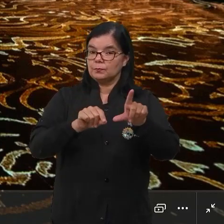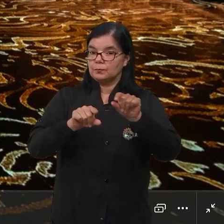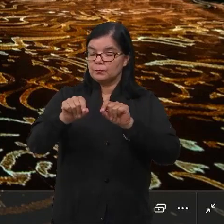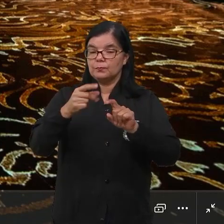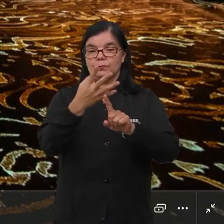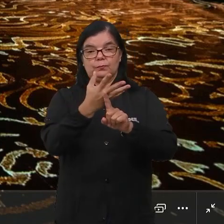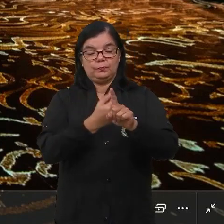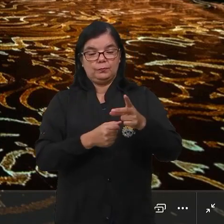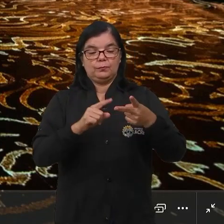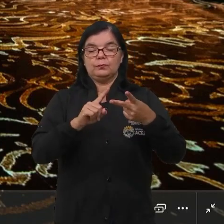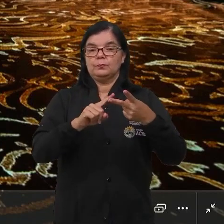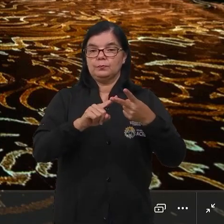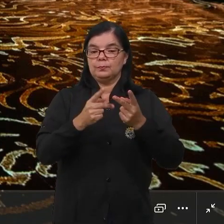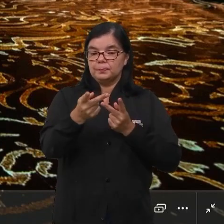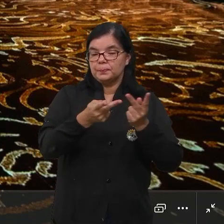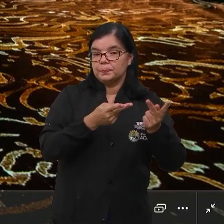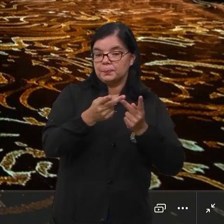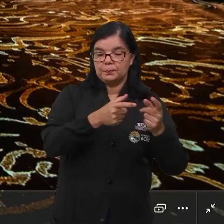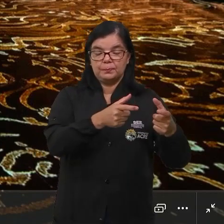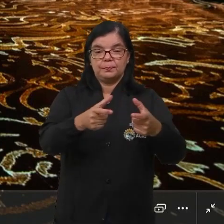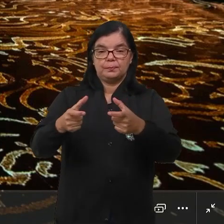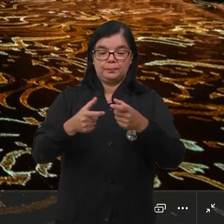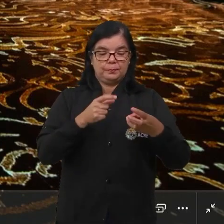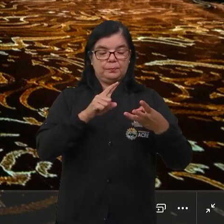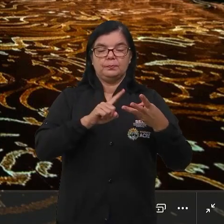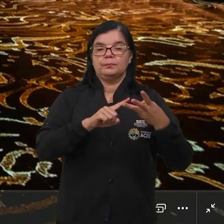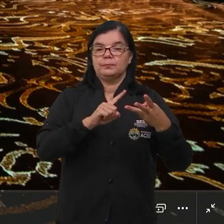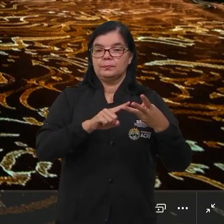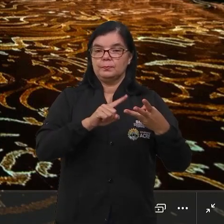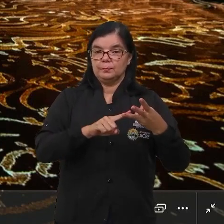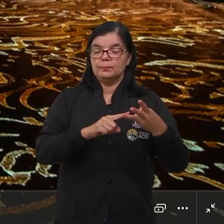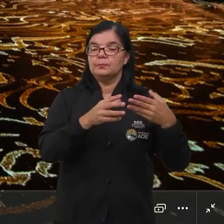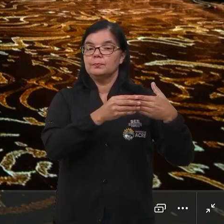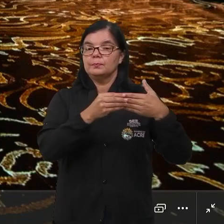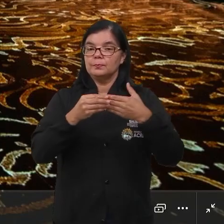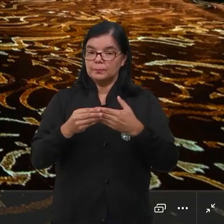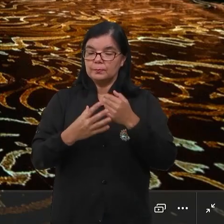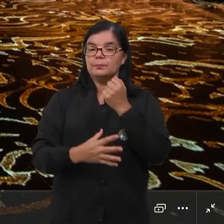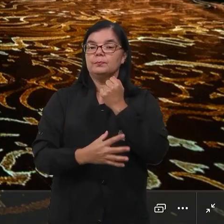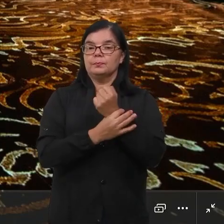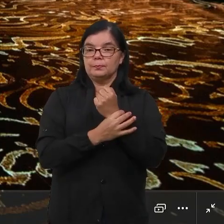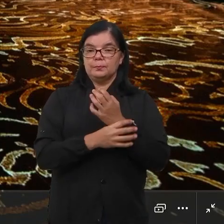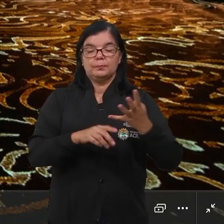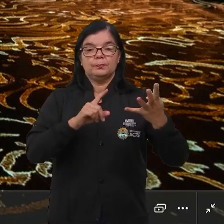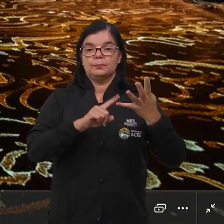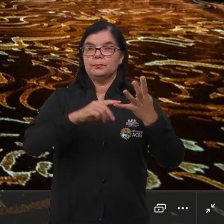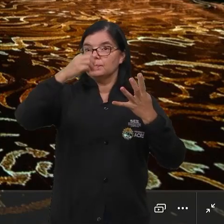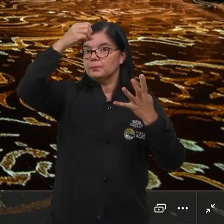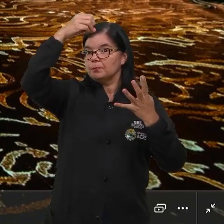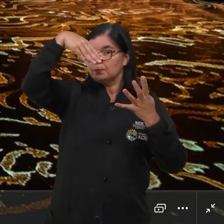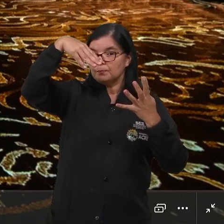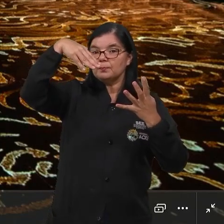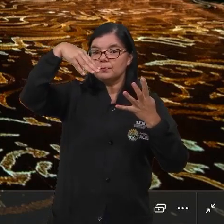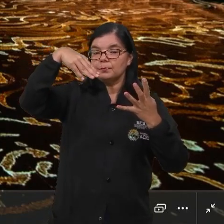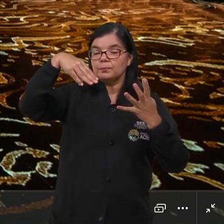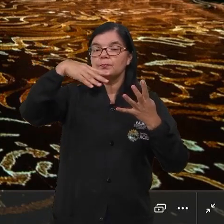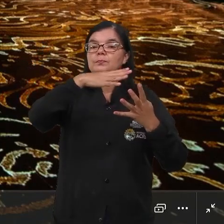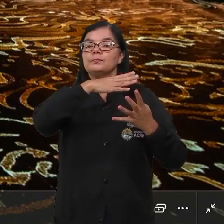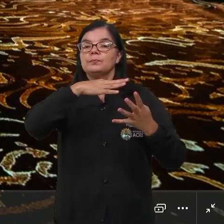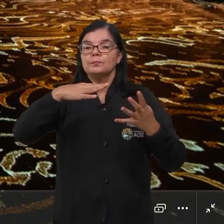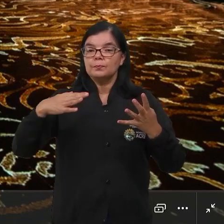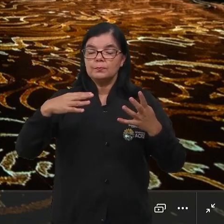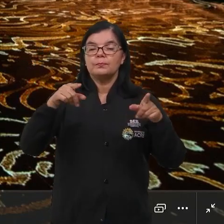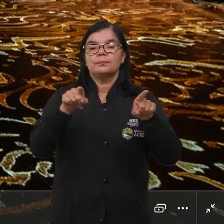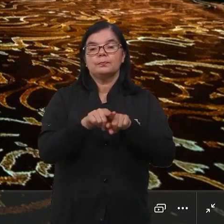Etapa 2, planejamento do espaço. Etapa 3, transporte e segurança. A 4, iluminação e ambientação.